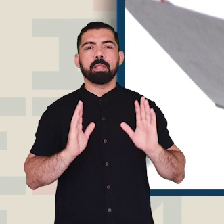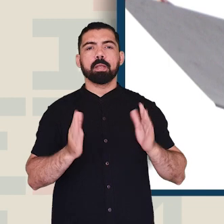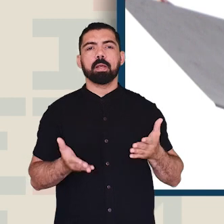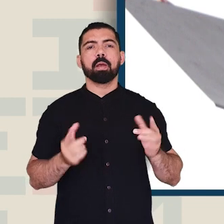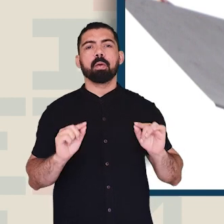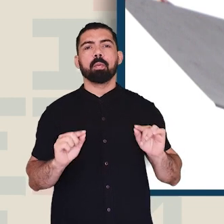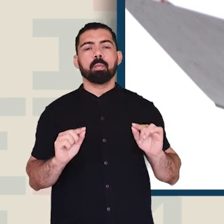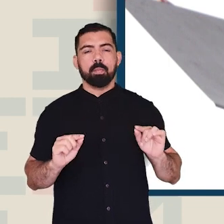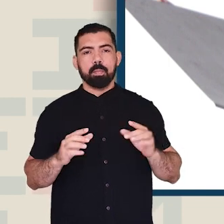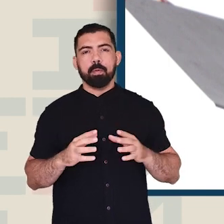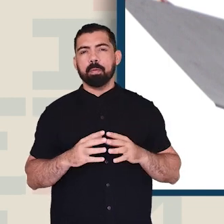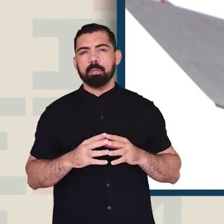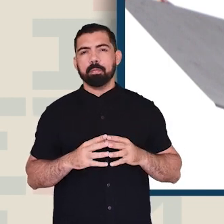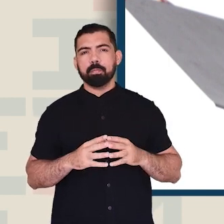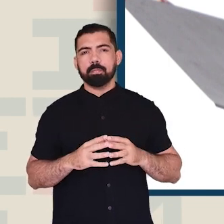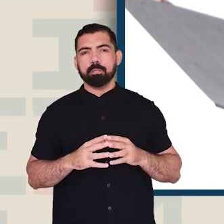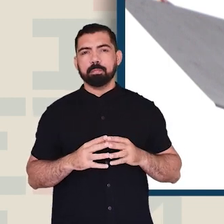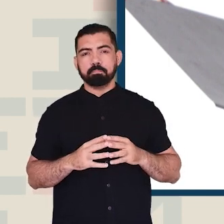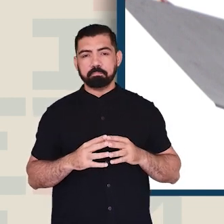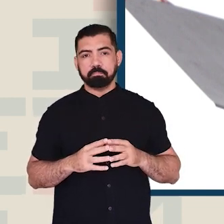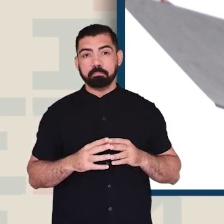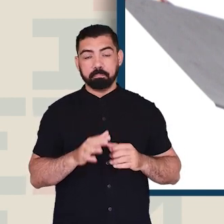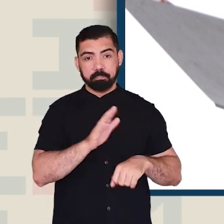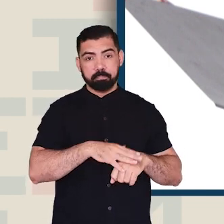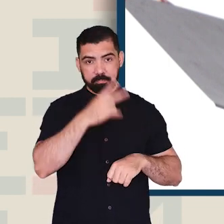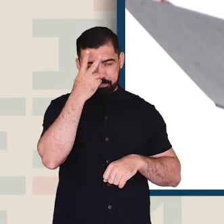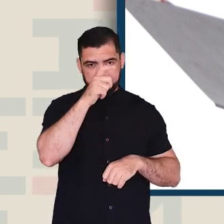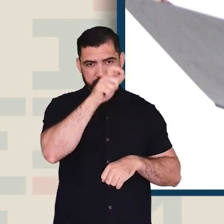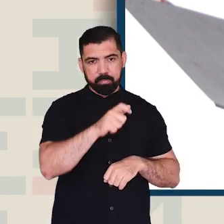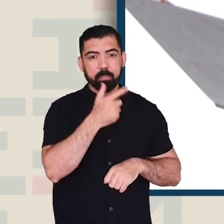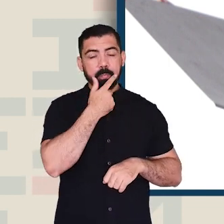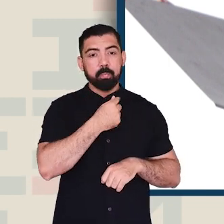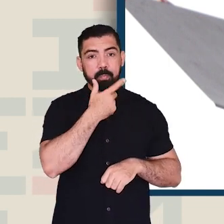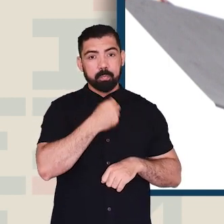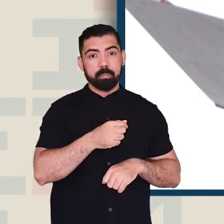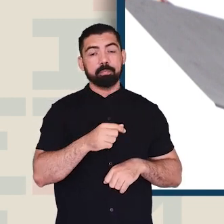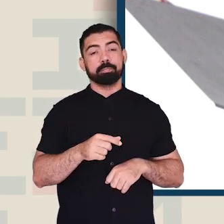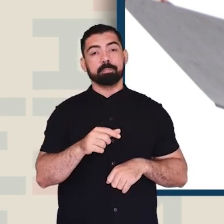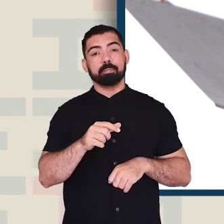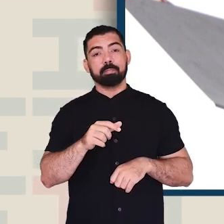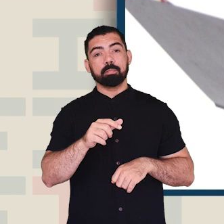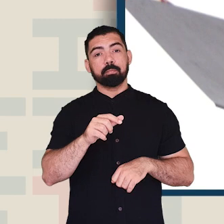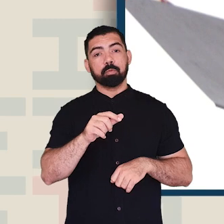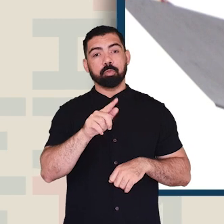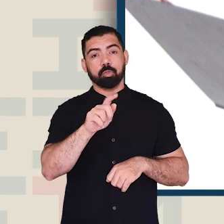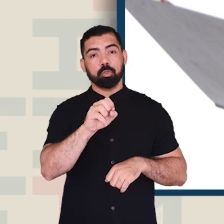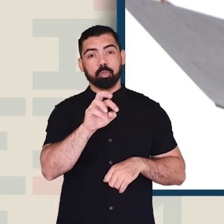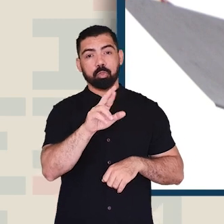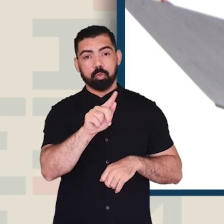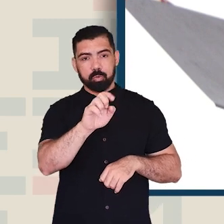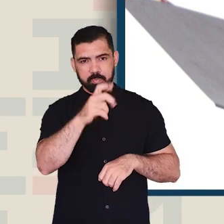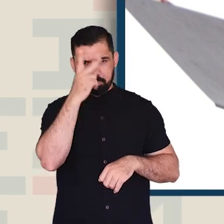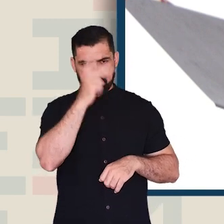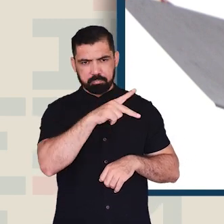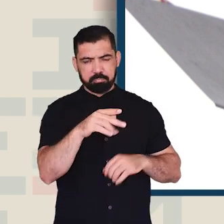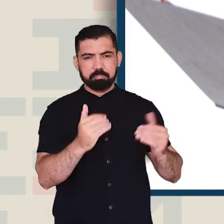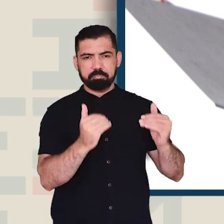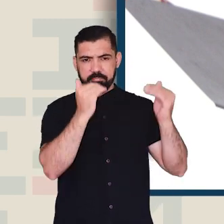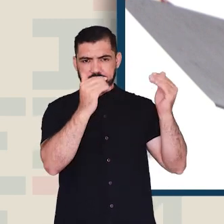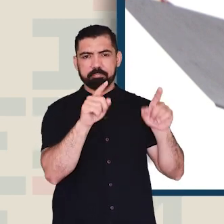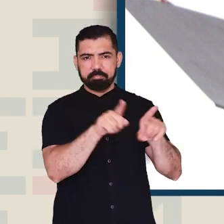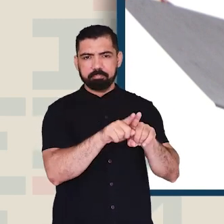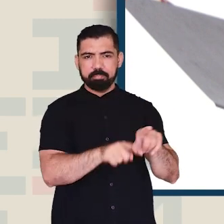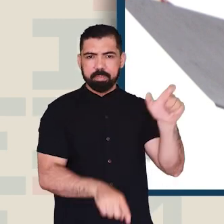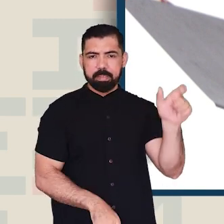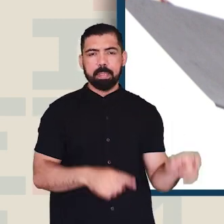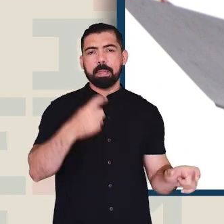por um guitarrista chamado Joey Diorio, é um grande professor também, e